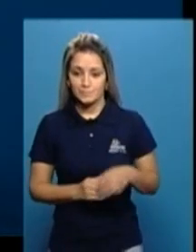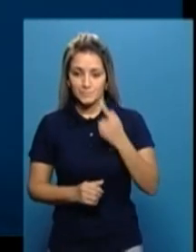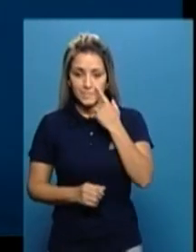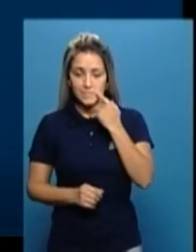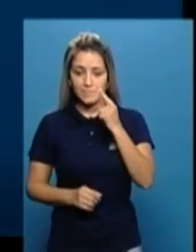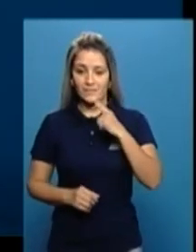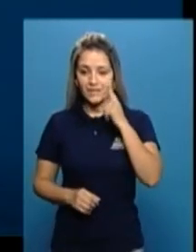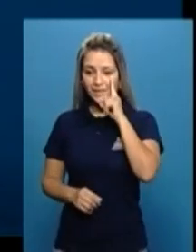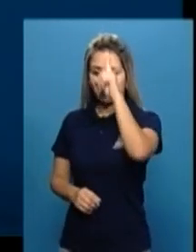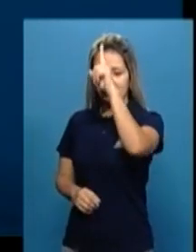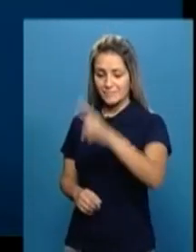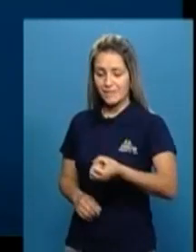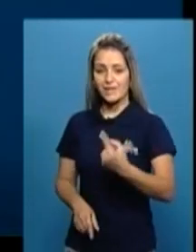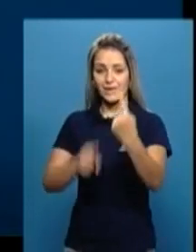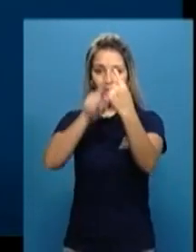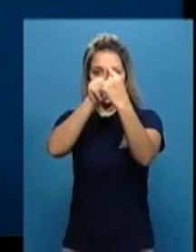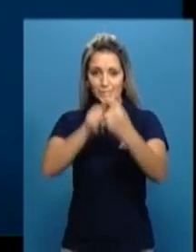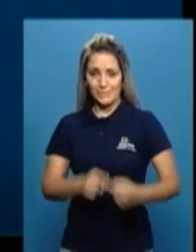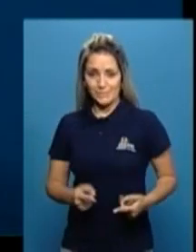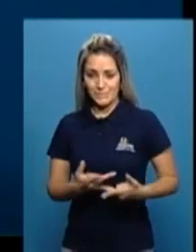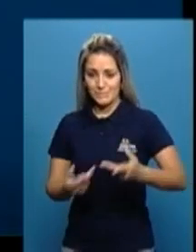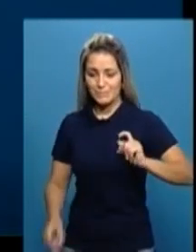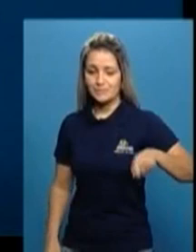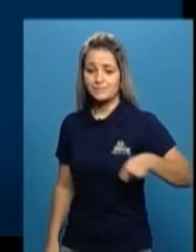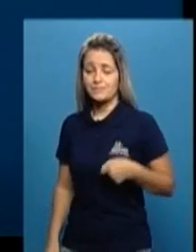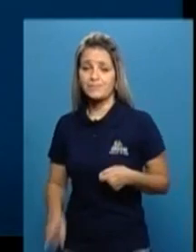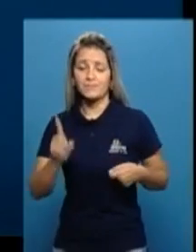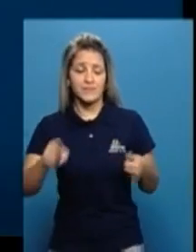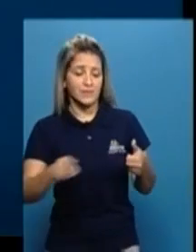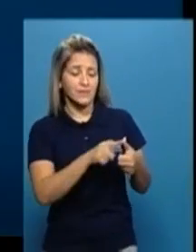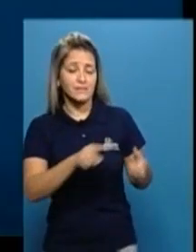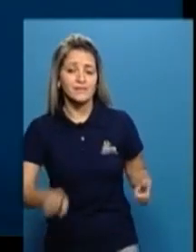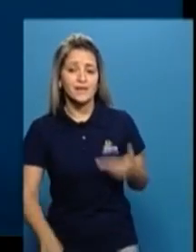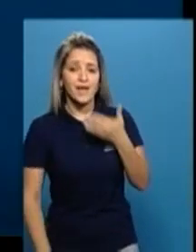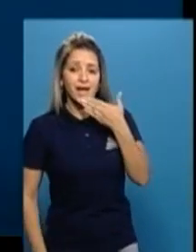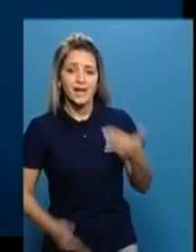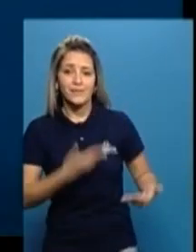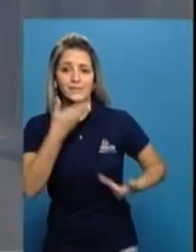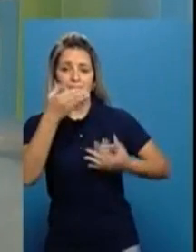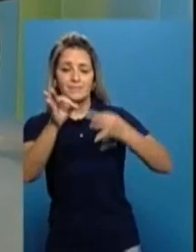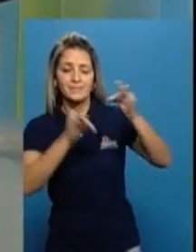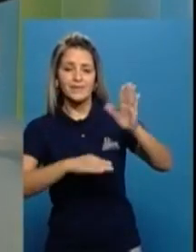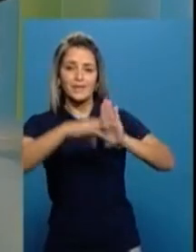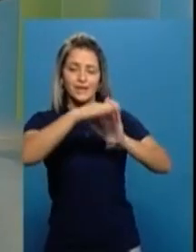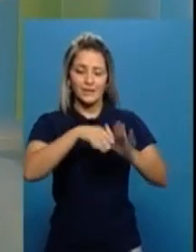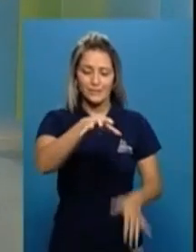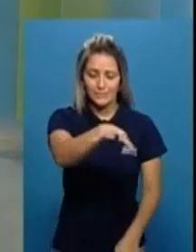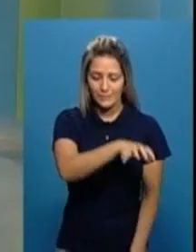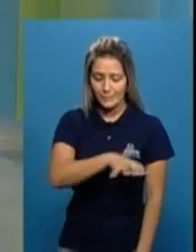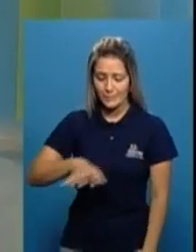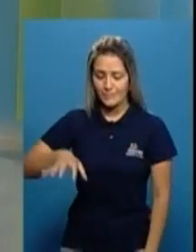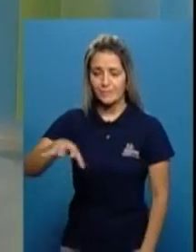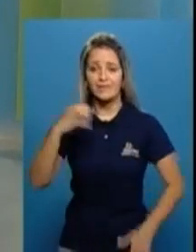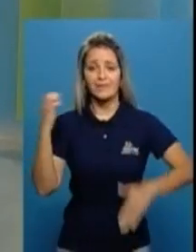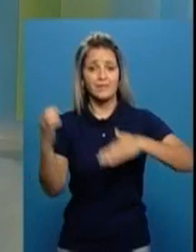Temos aqui alguns objetivos, então, né? Melhorar a estrutura da empresa.